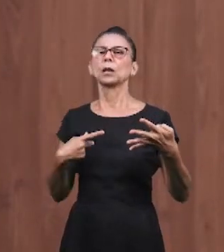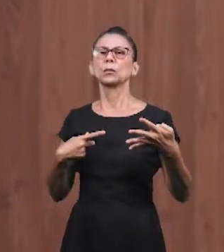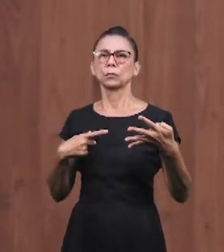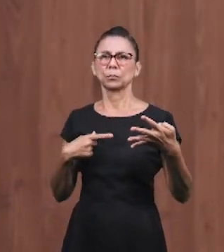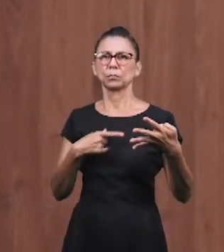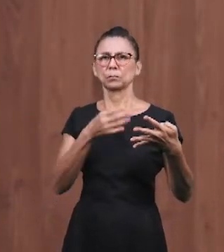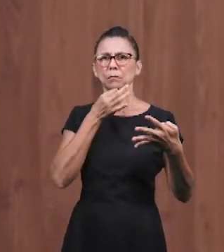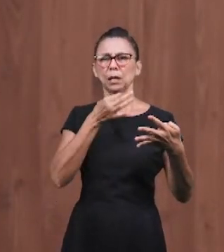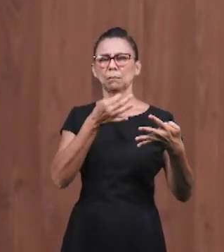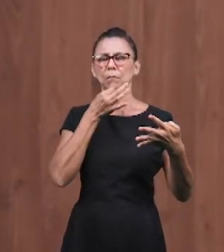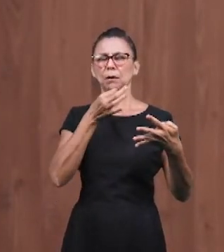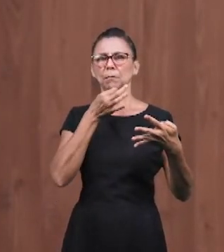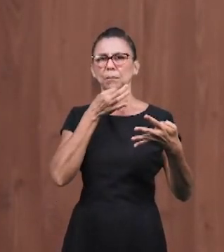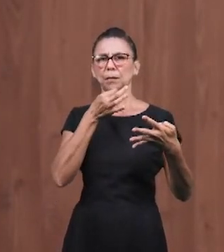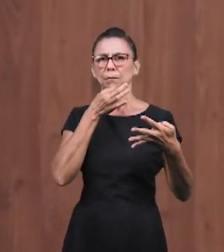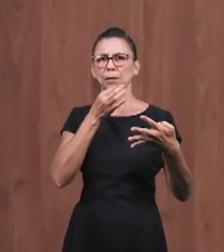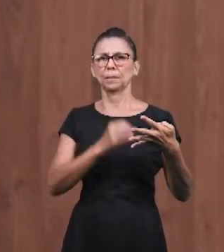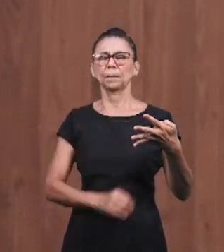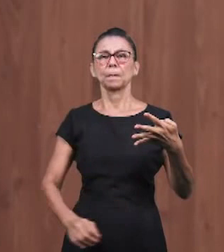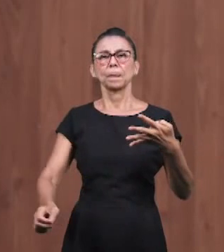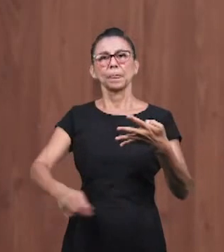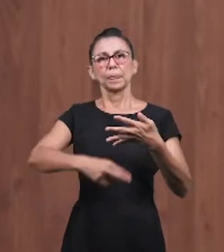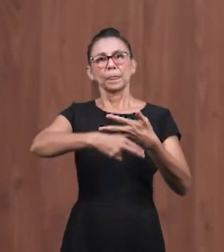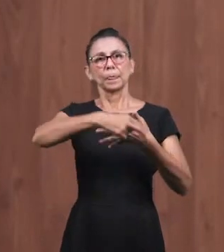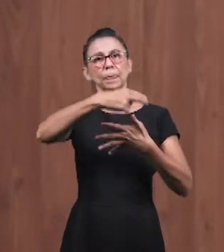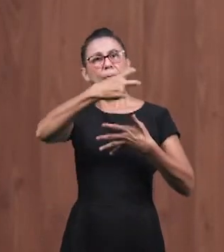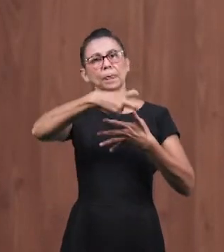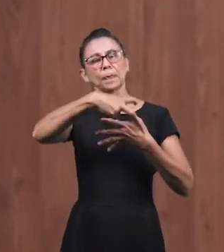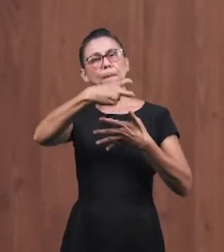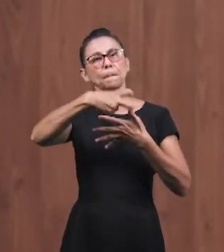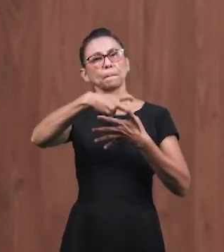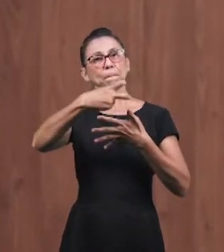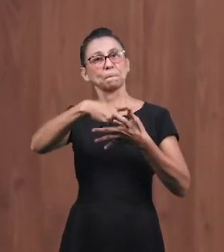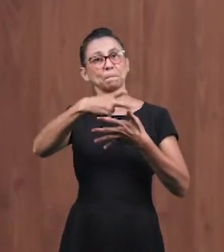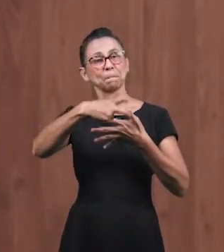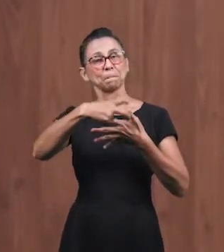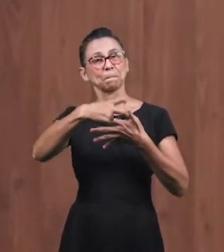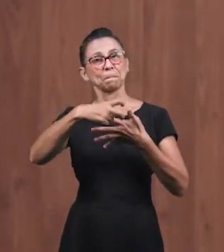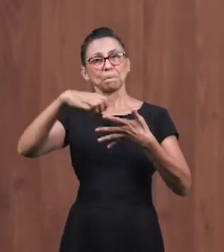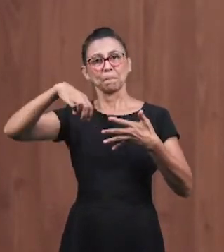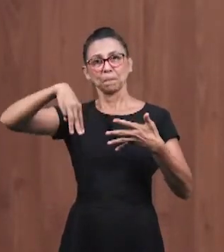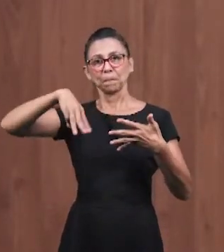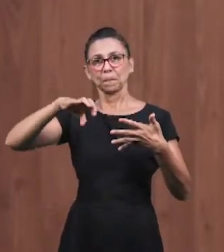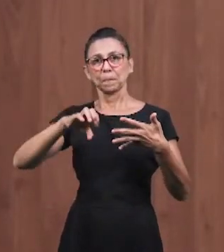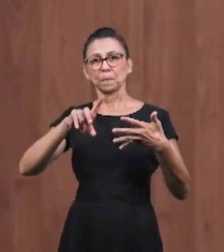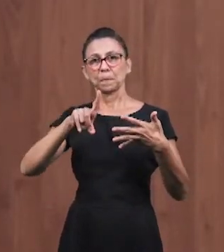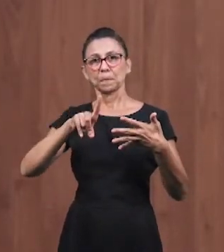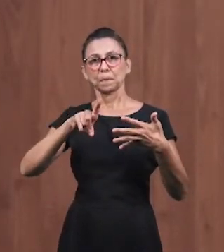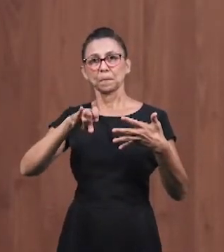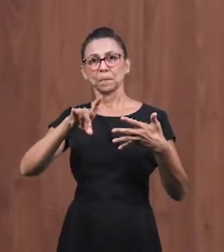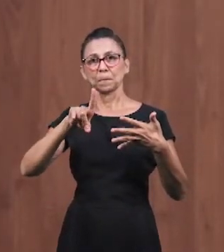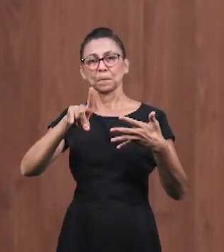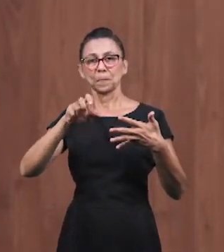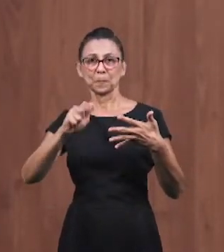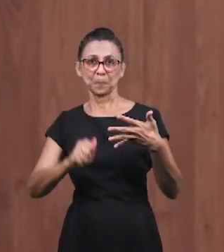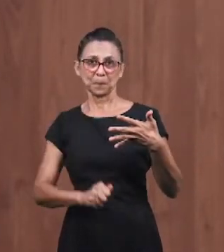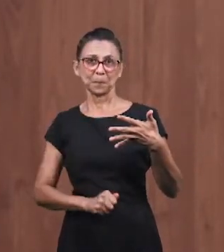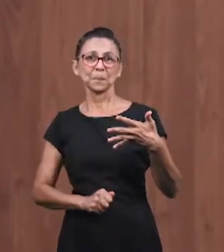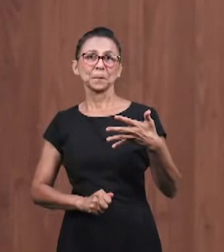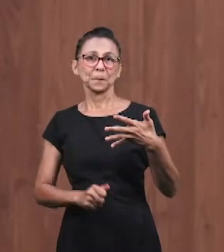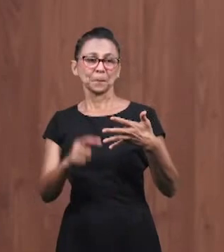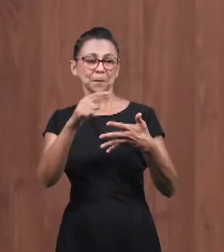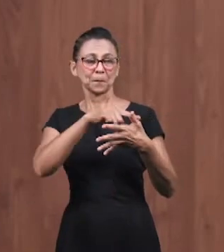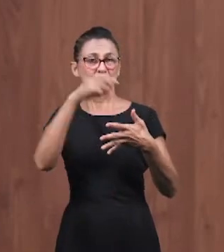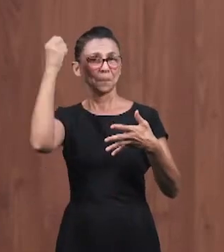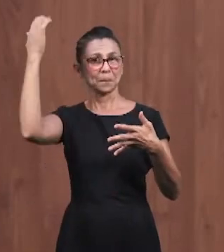está relacionada à quarta medida. E aí, naturalmente, o que ela via era alguém que não tinha um vaso